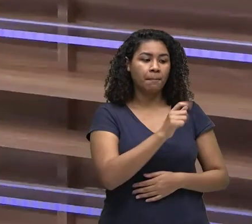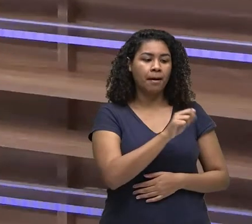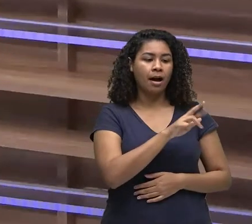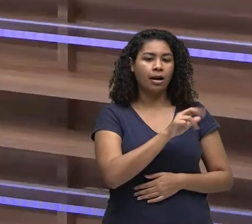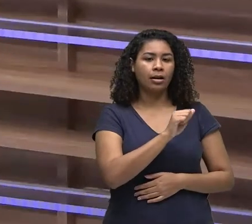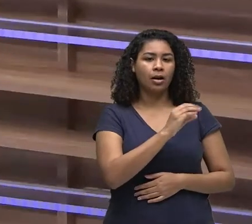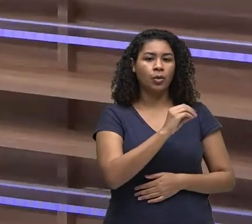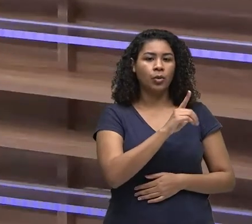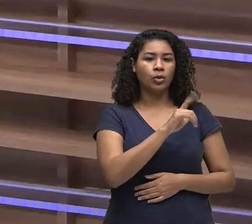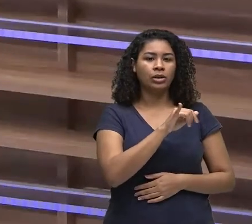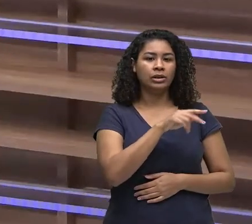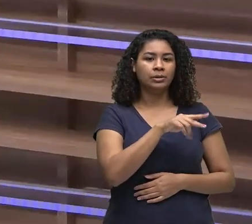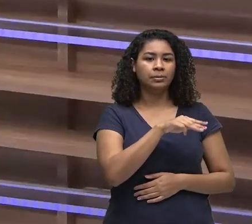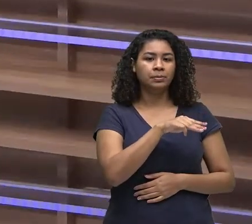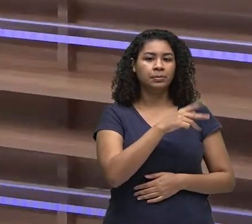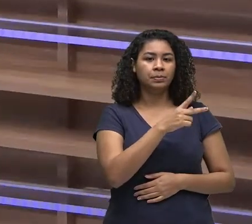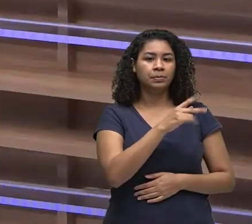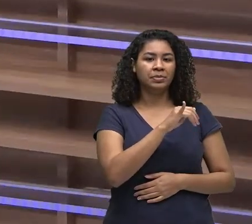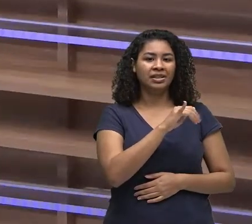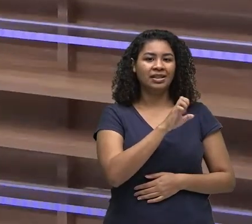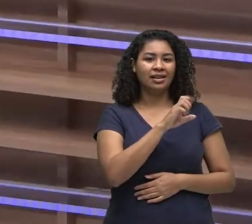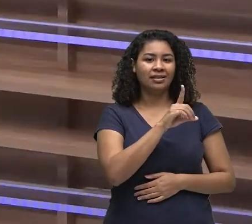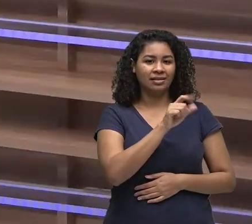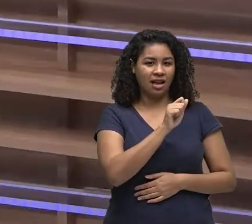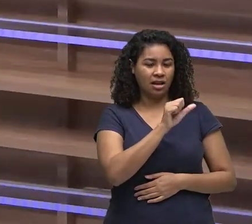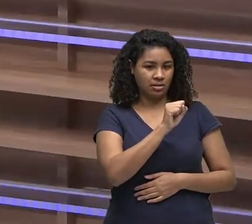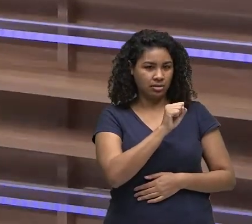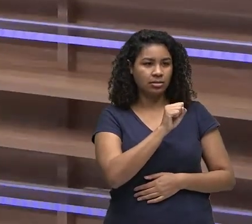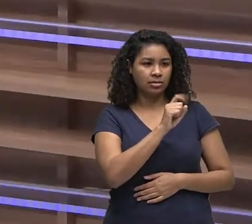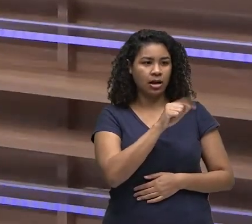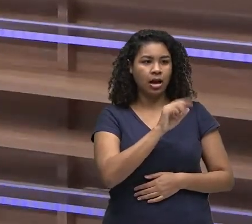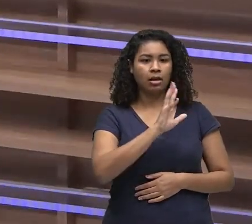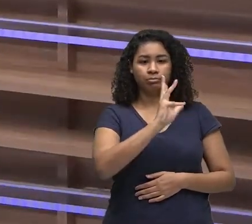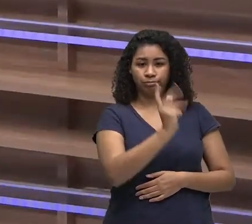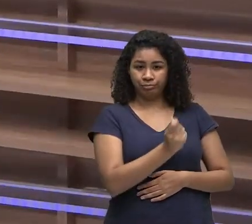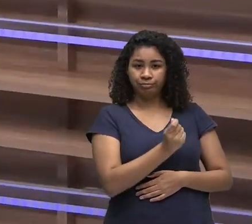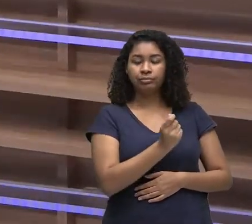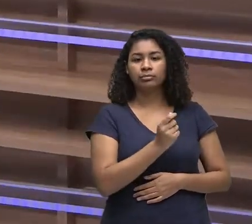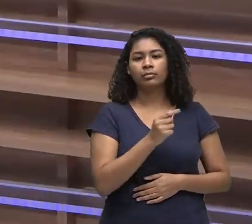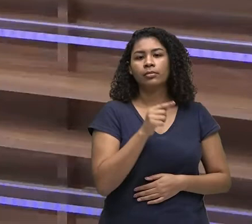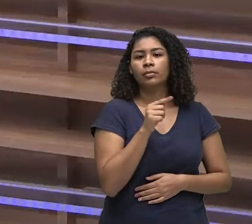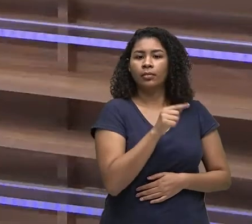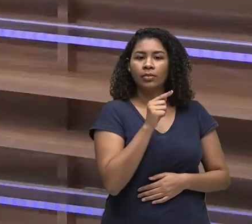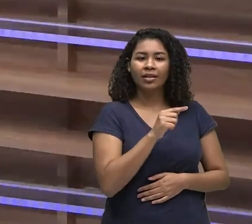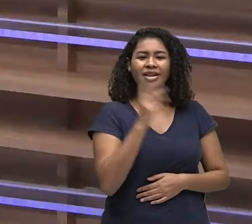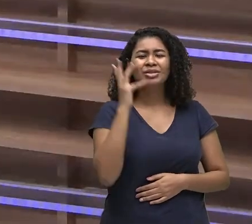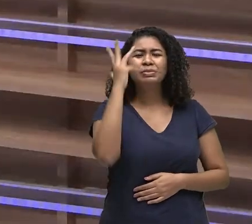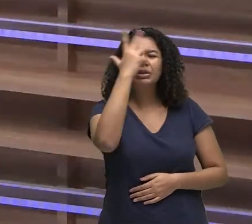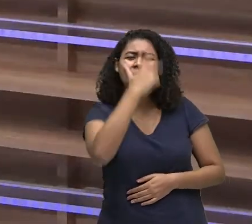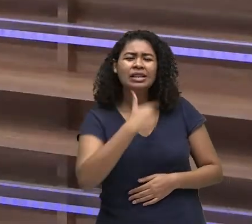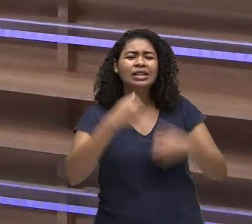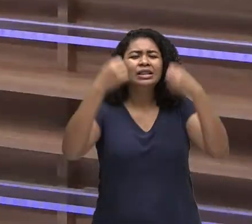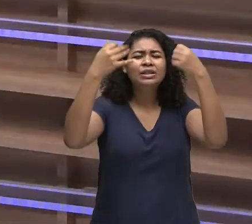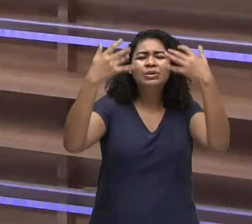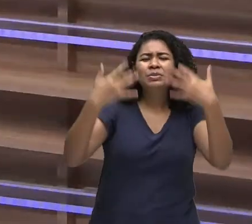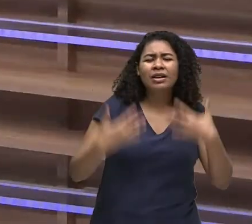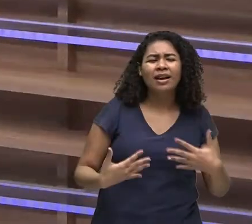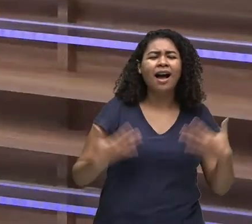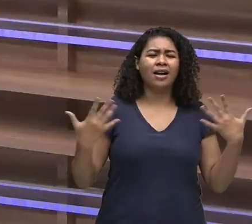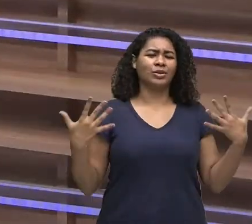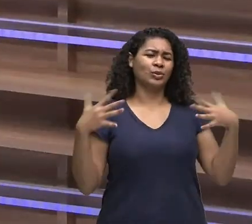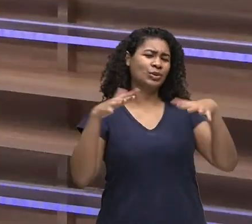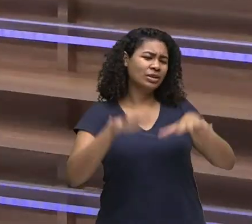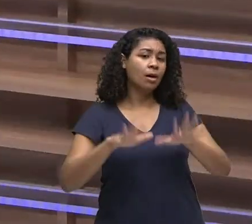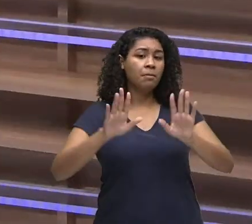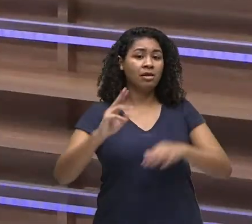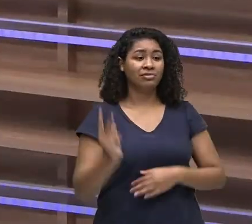precisa valorizar. Porque não adianta a gente fazer todo um discurso bonito, falar todos esses aspectos, falar da inclusão e a gente não